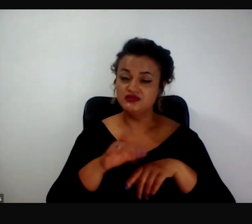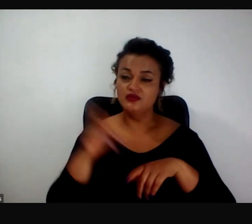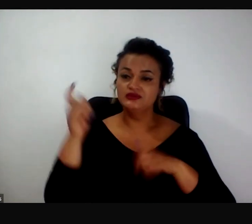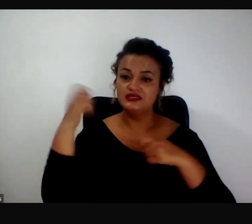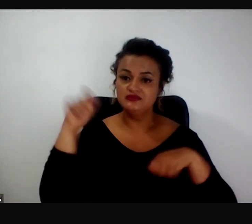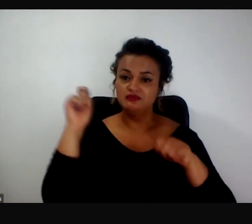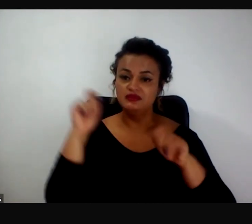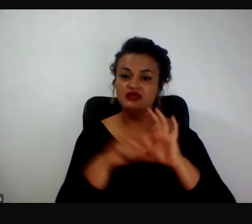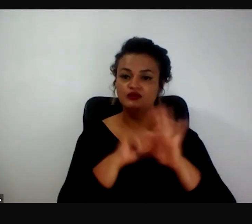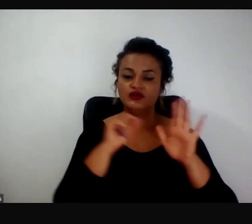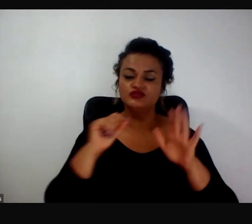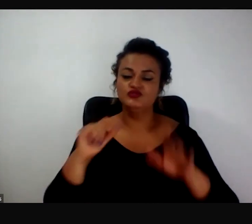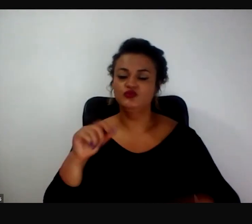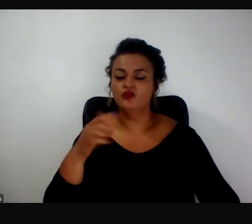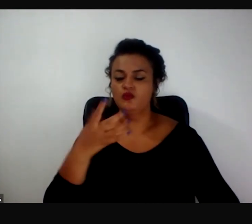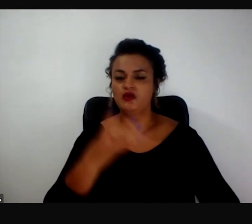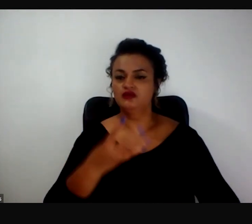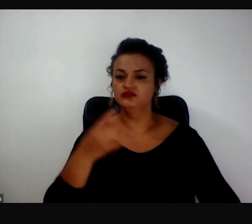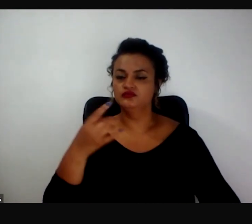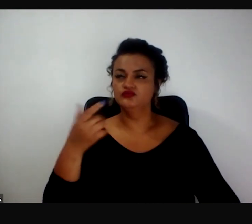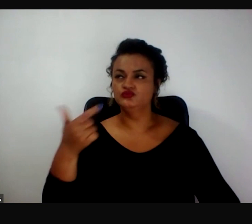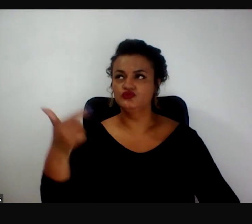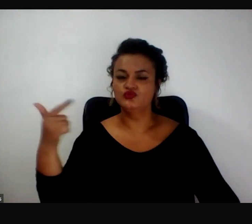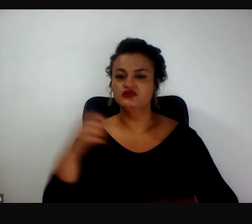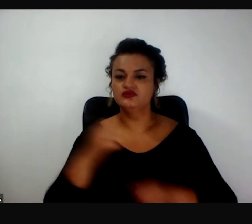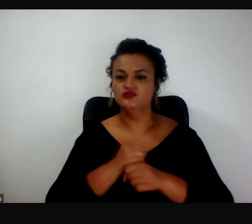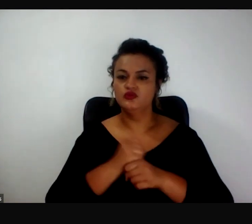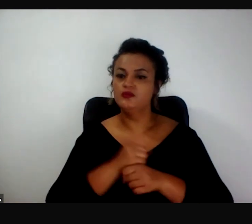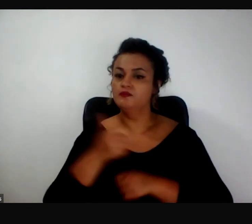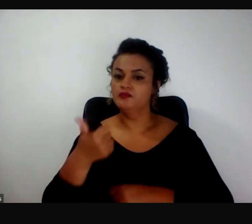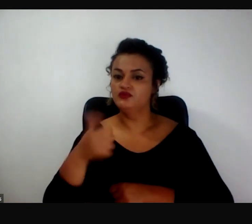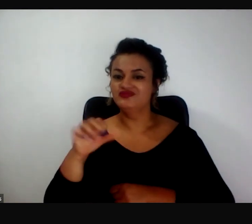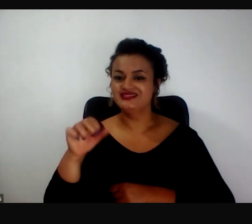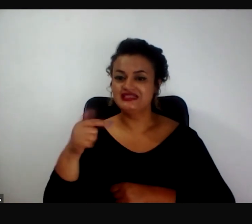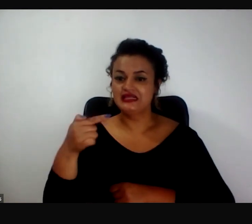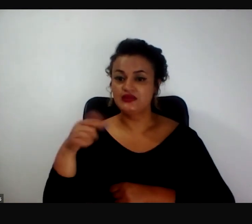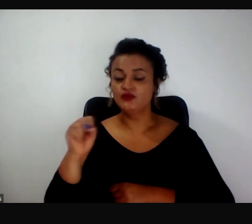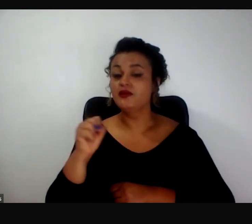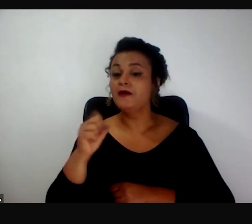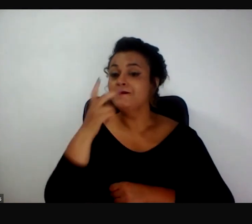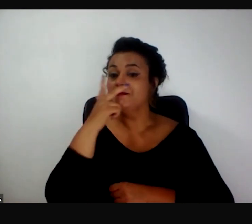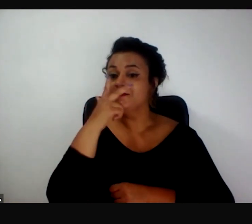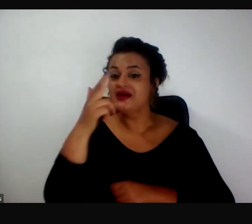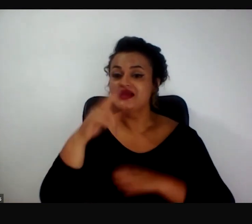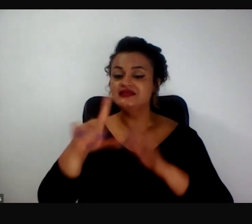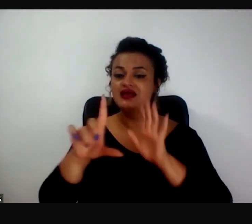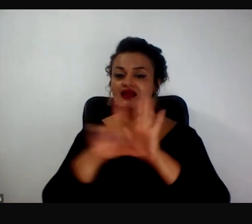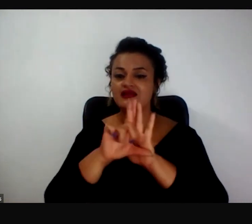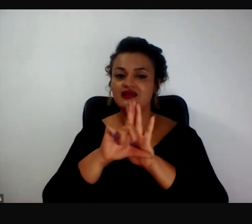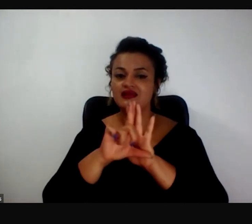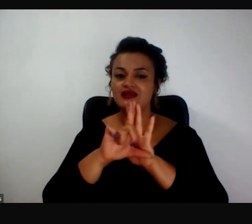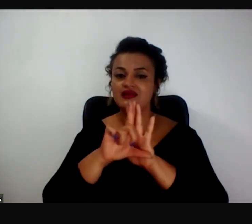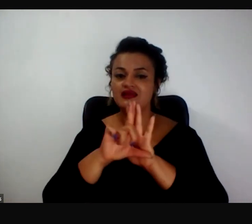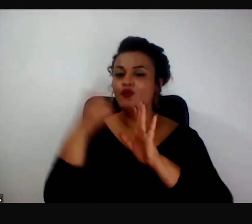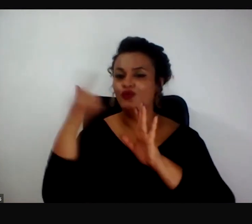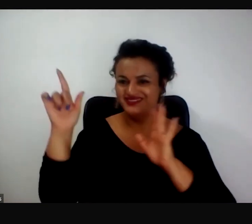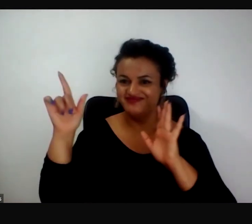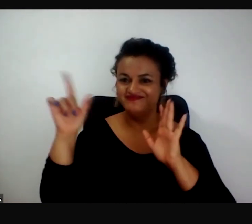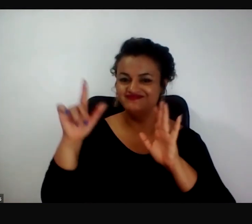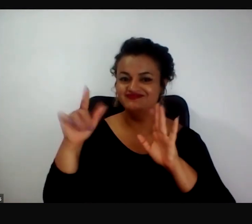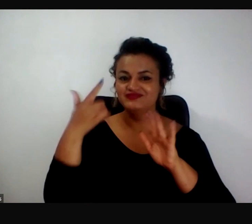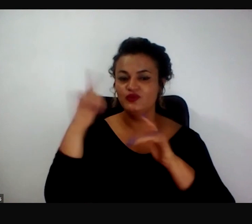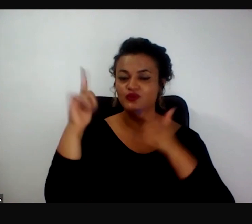10.2, né, da Constituição de 1978, é equivalente à dada pela Lei Fundamental de Bonn, né, por vários